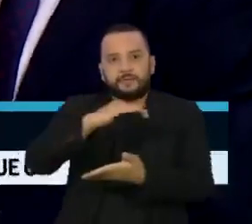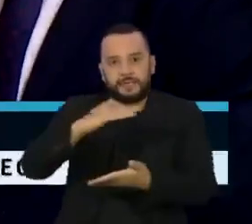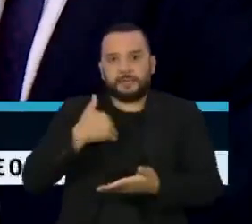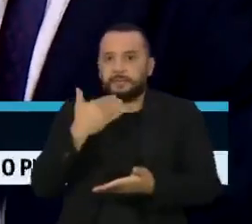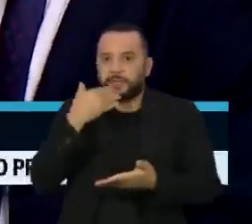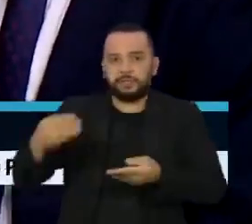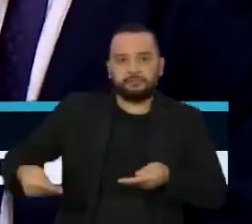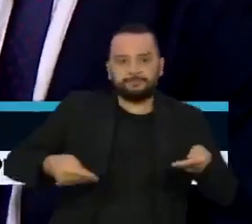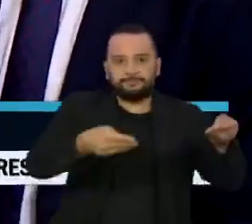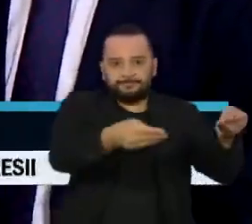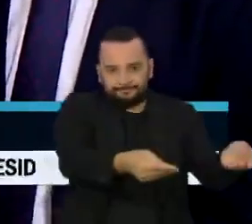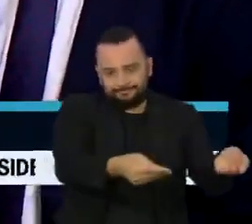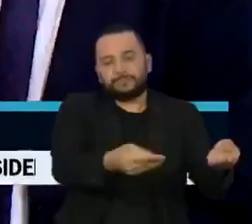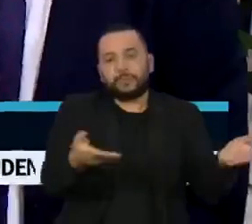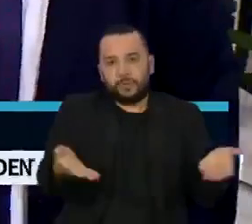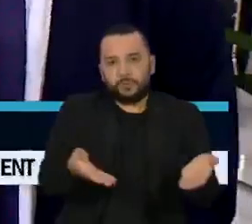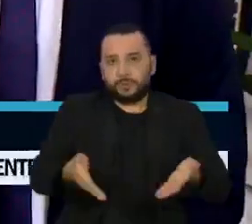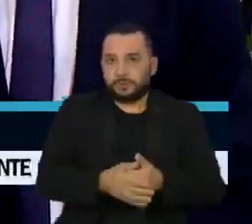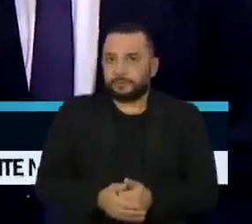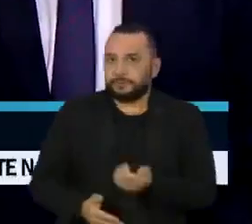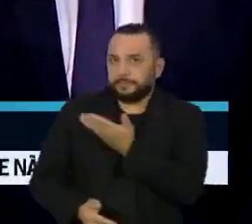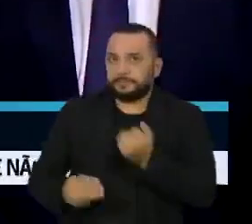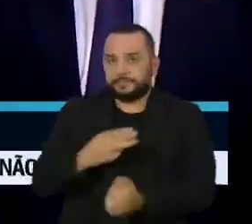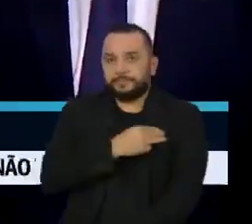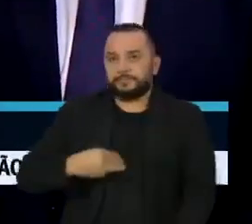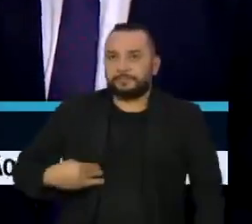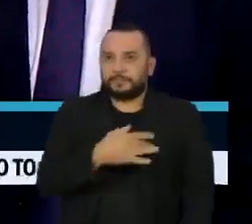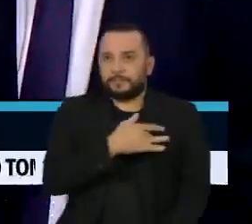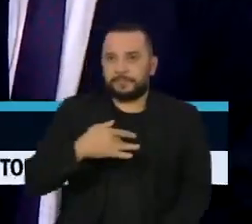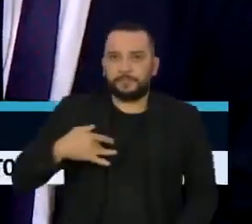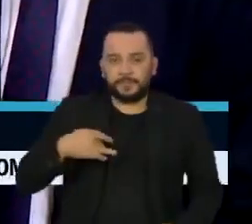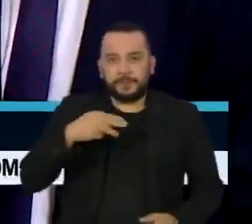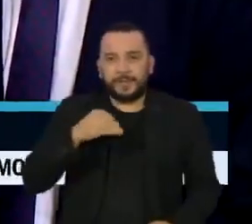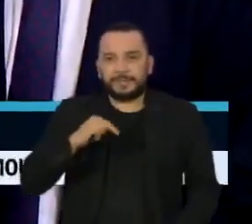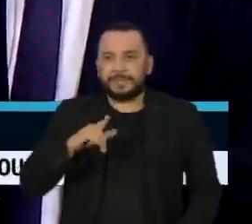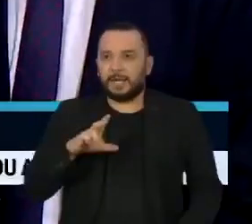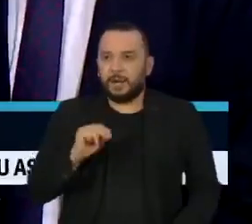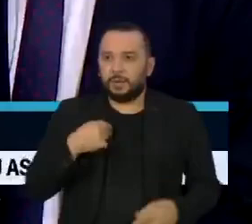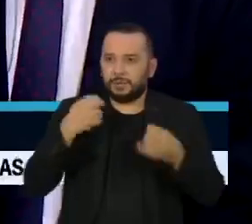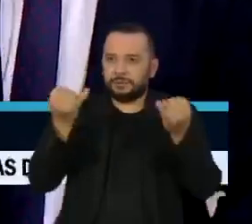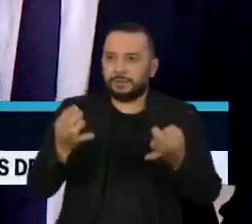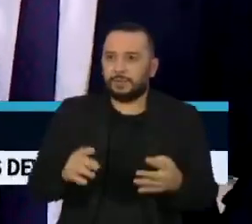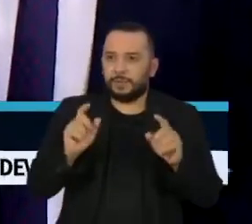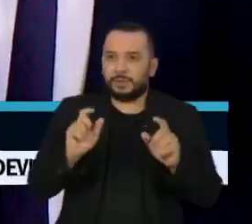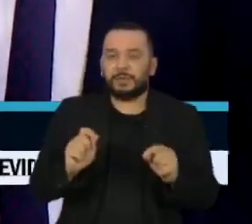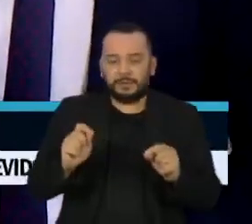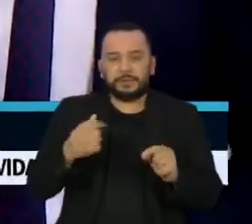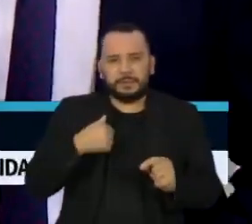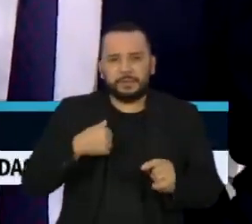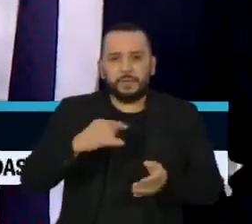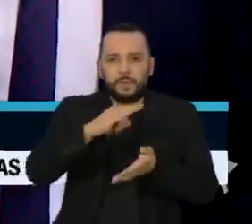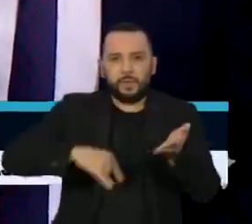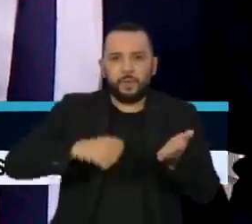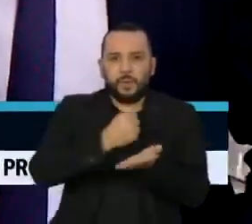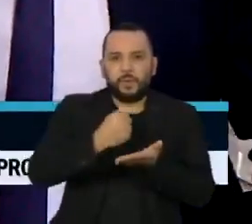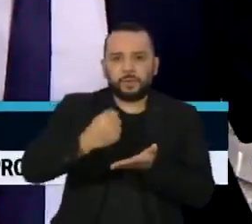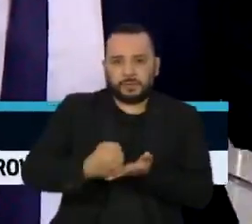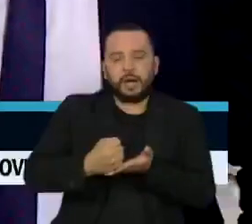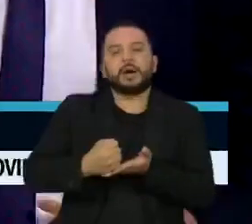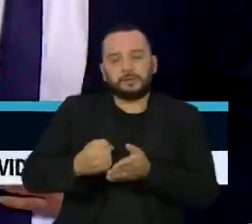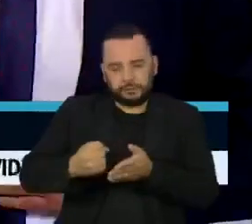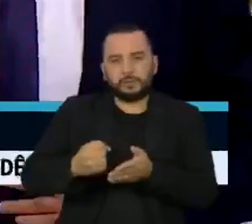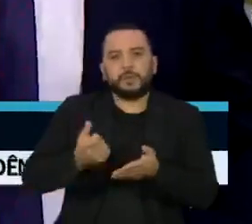O anúncio da suspensão foi feito pelo ministro da Saúde, Marcelo Queiroga. Em relação ao contrato